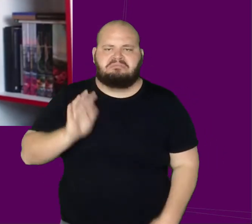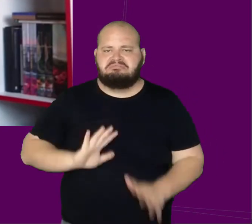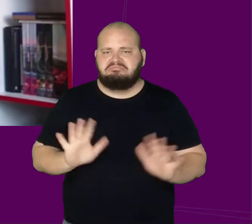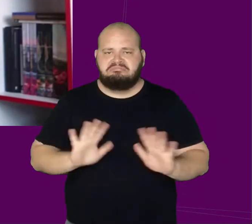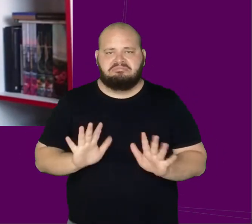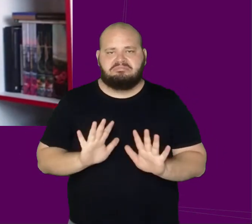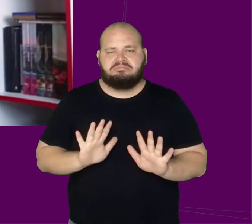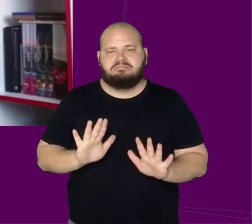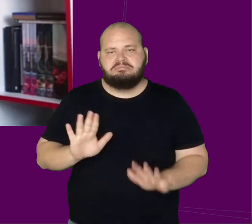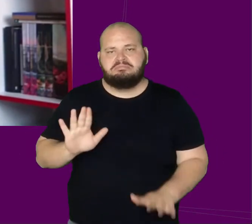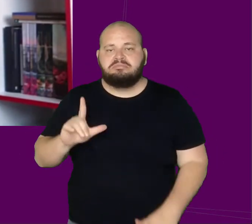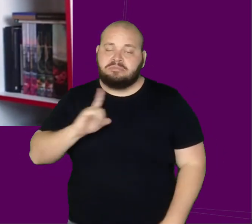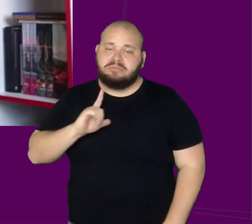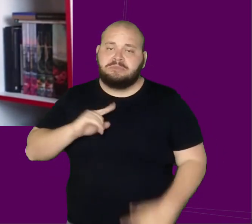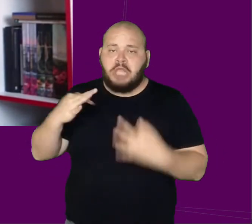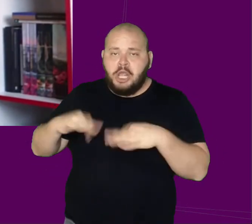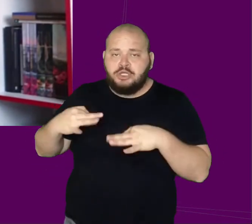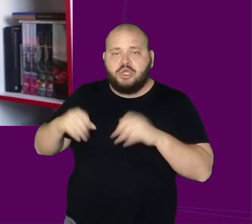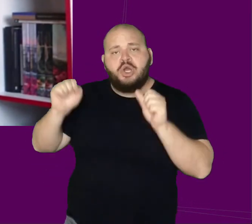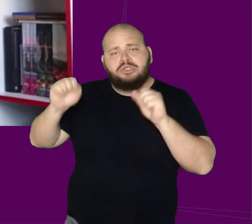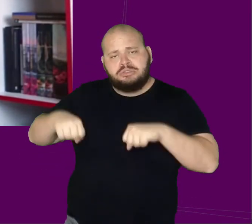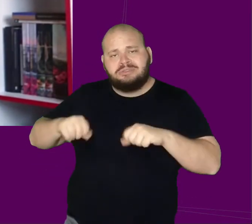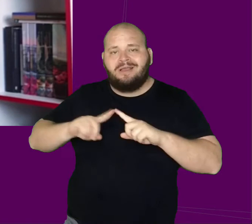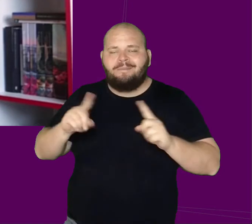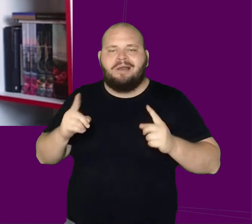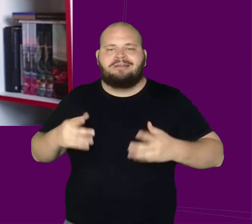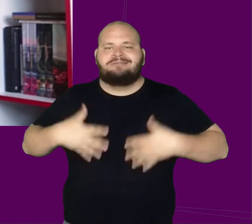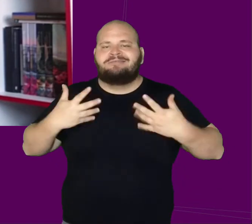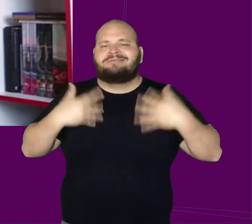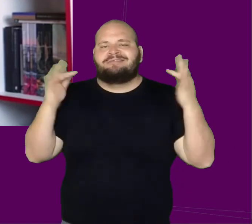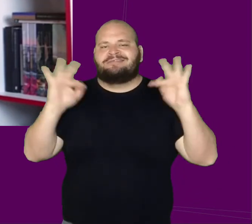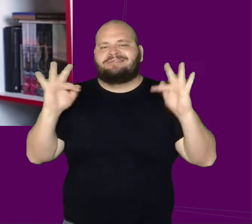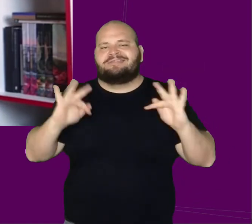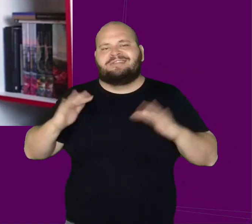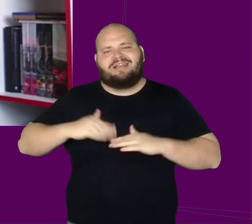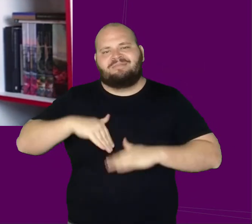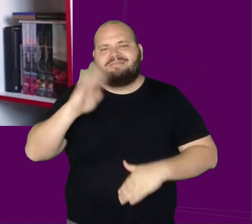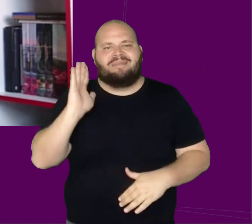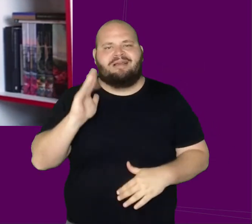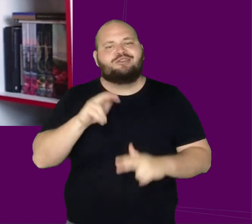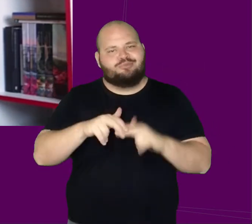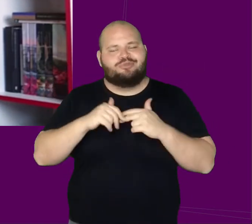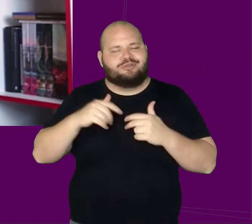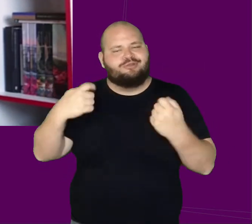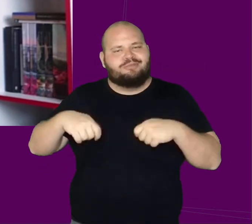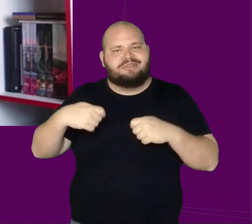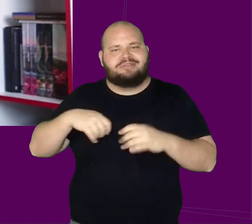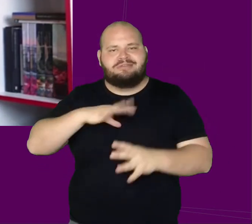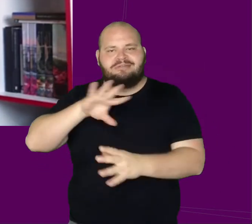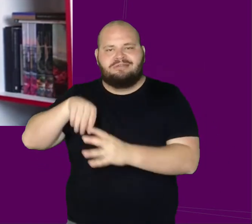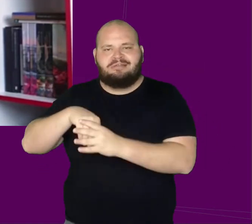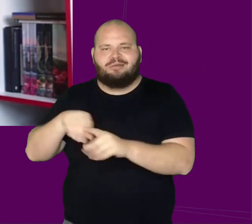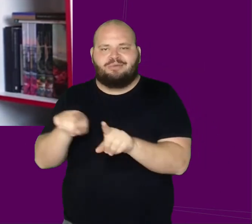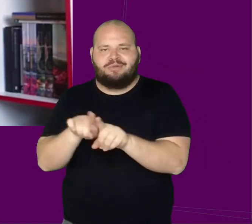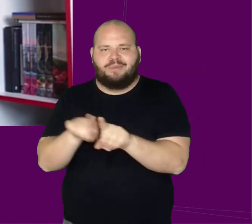que é. Tem dores, sim, mas tem muito mais alegrias, então também essas alegrias têm que entrar na conta.